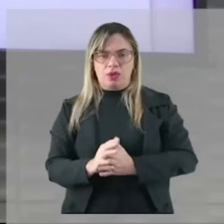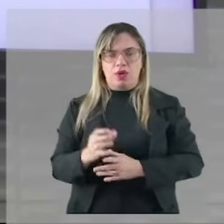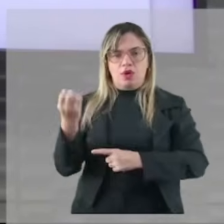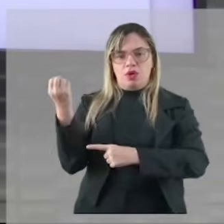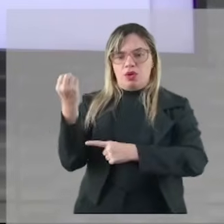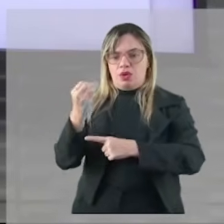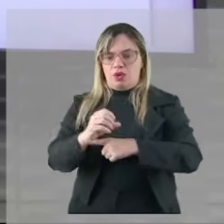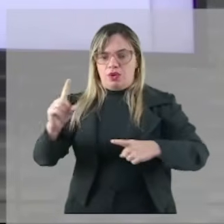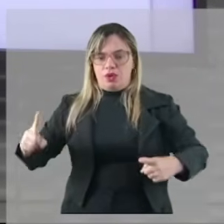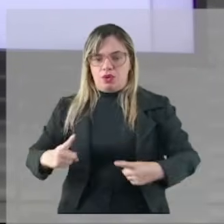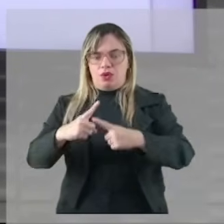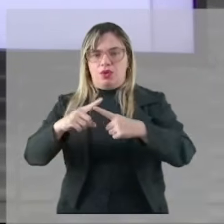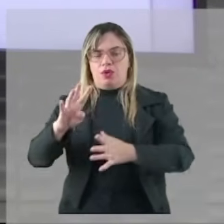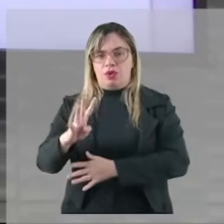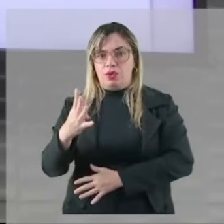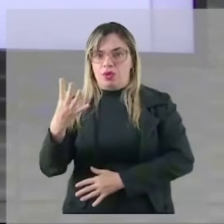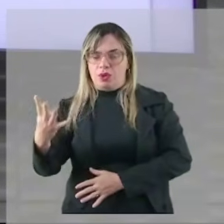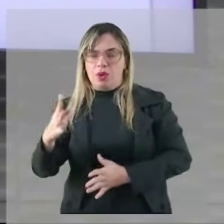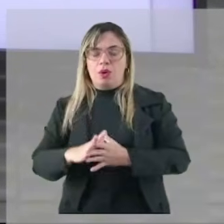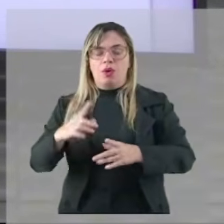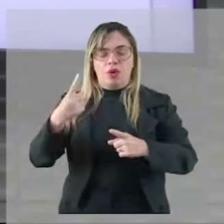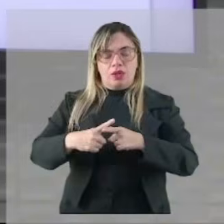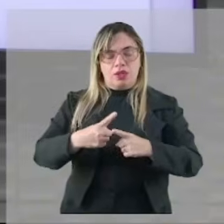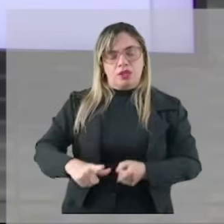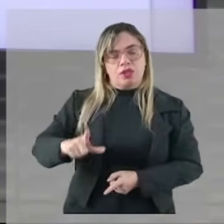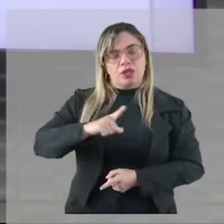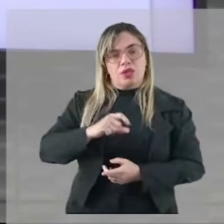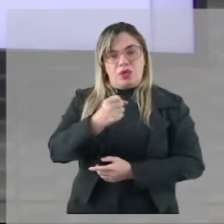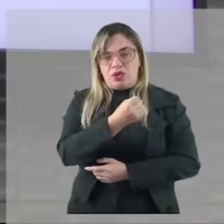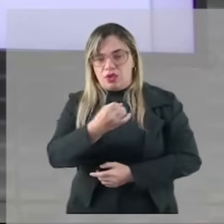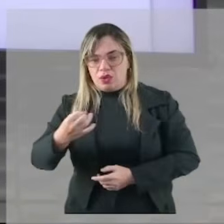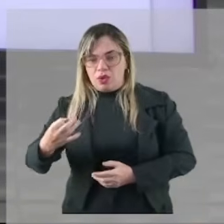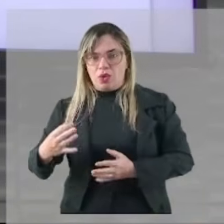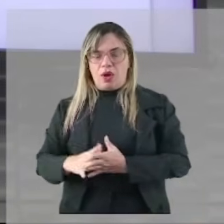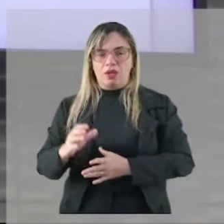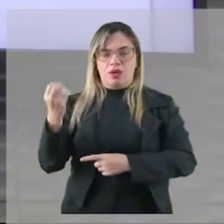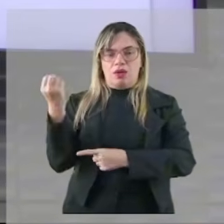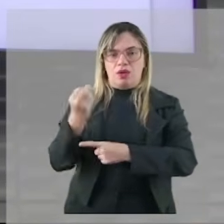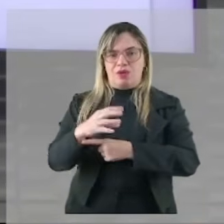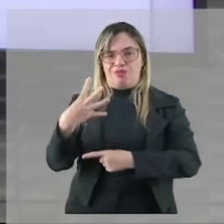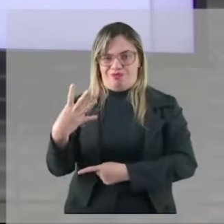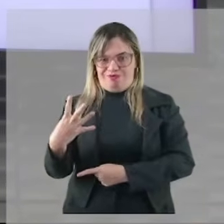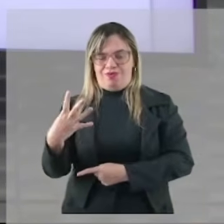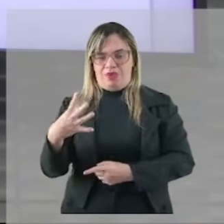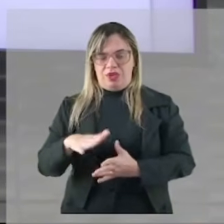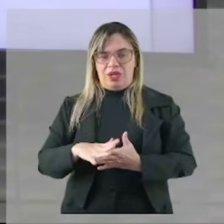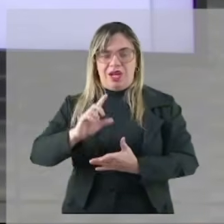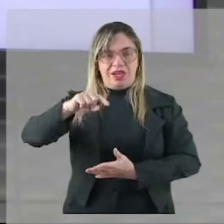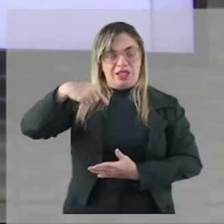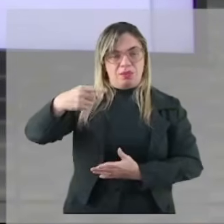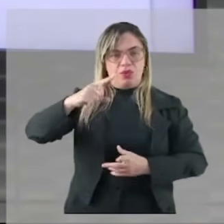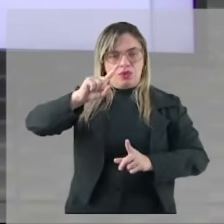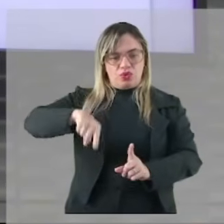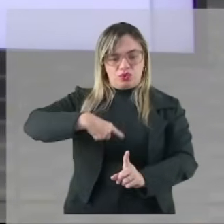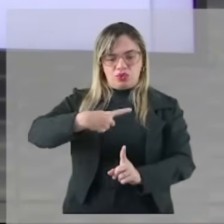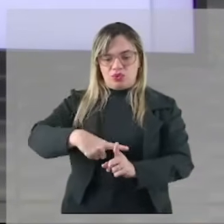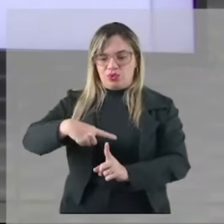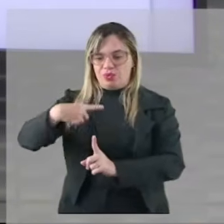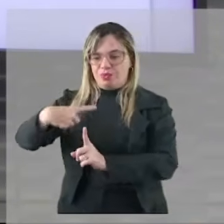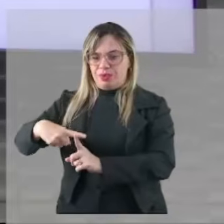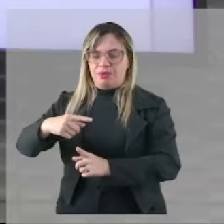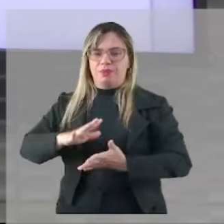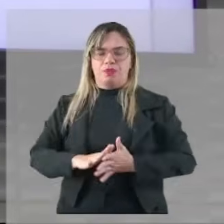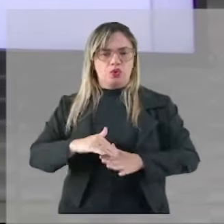por 4, já que eu tenho 4 átomos de oxigênio, e depois de multiplicar, basta somar. Então, não tem segredo nenhum, não tem mistério